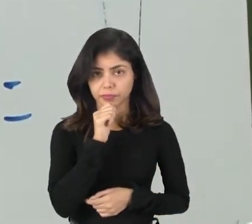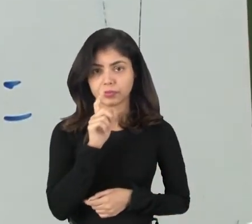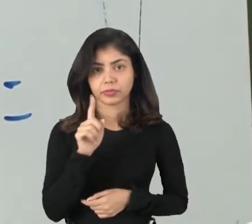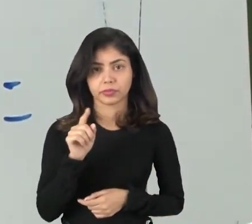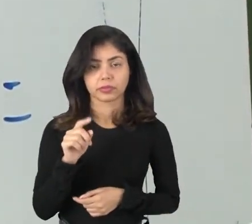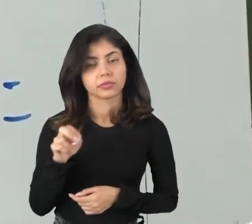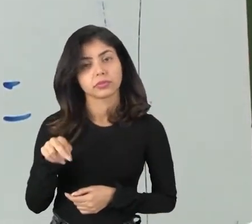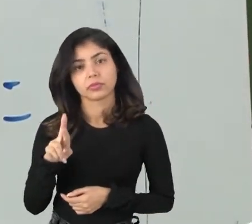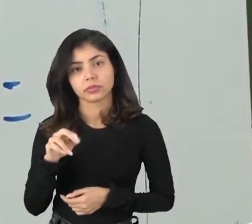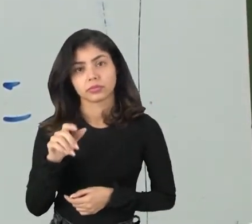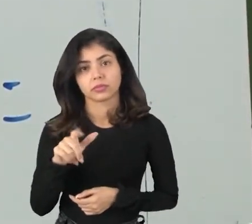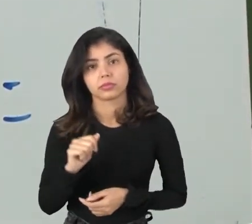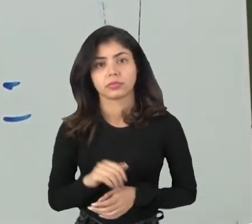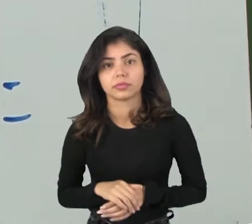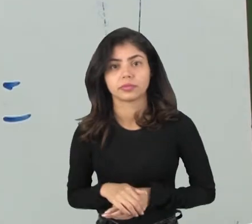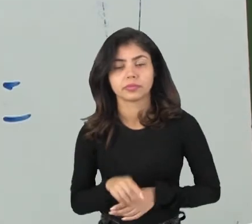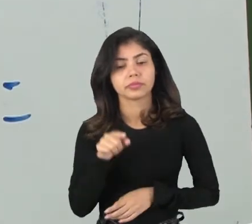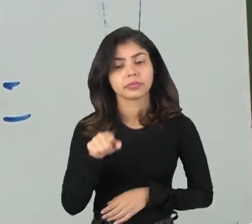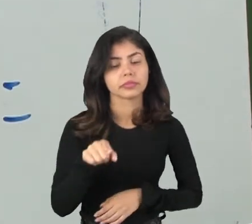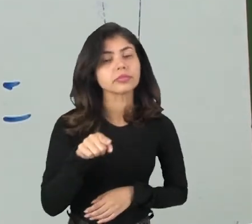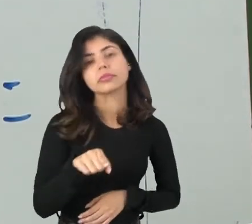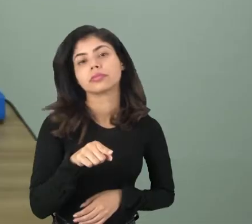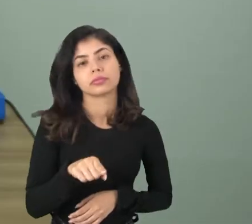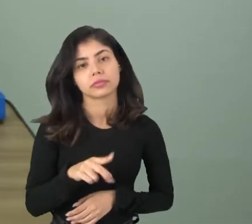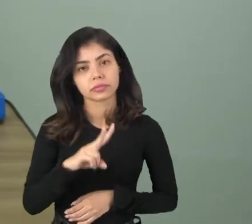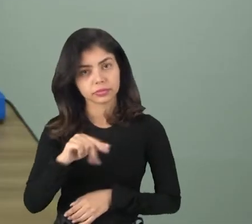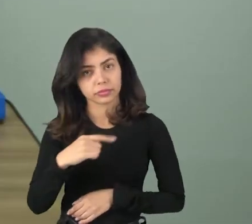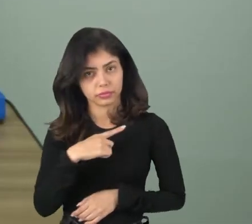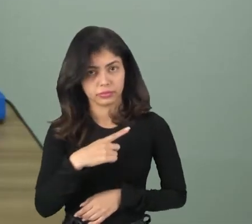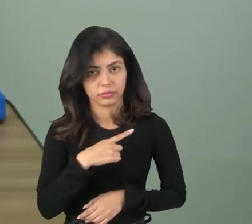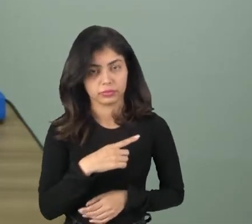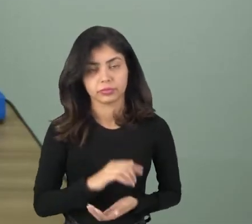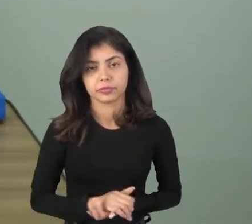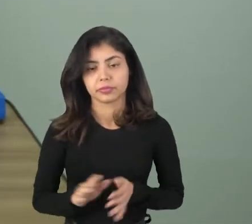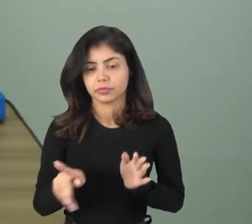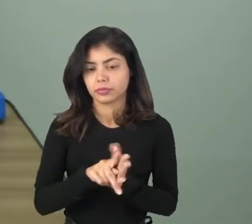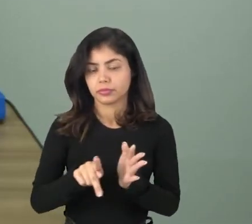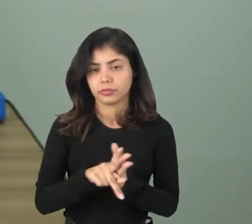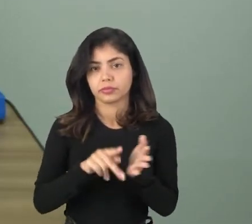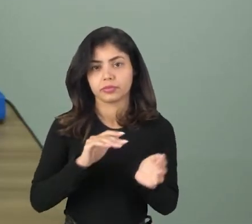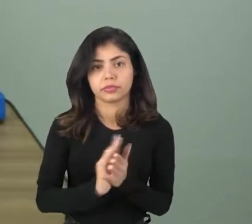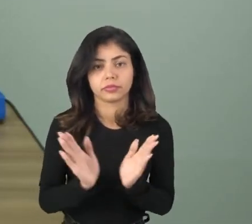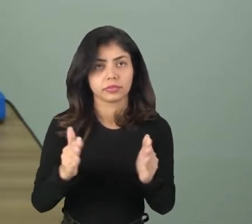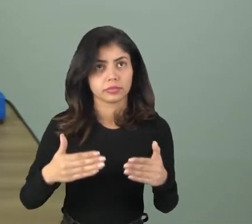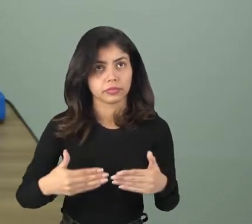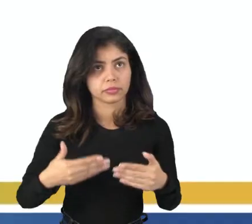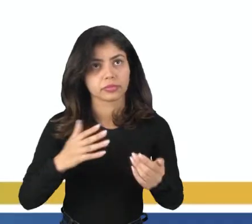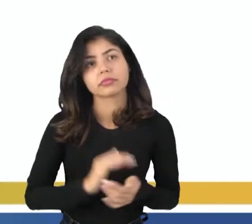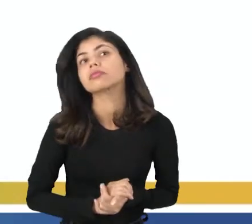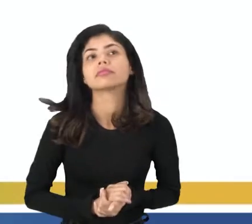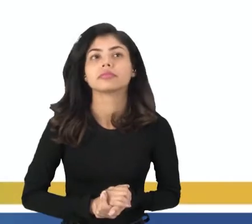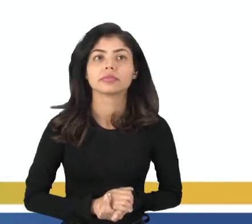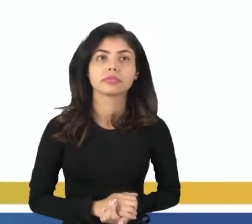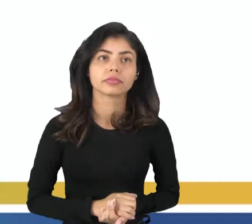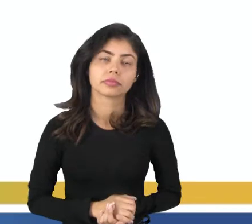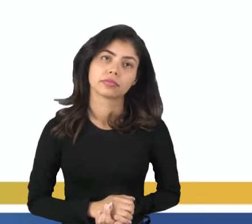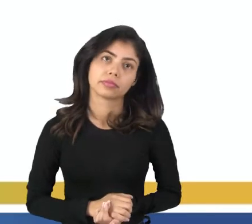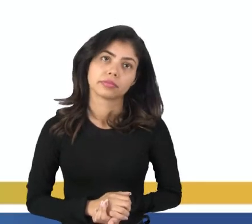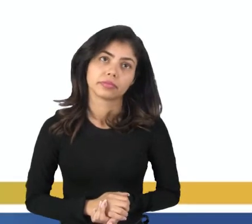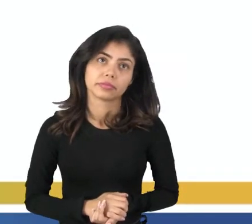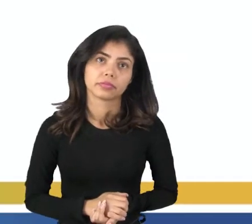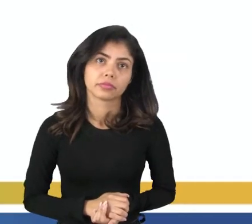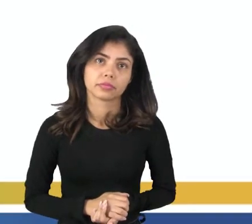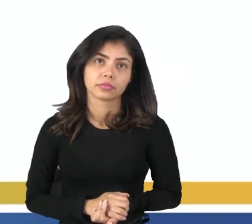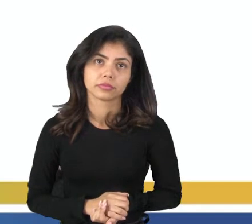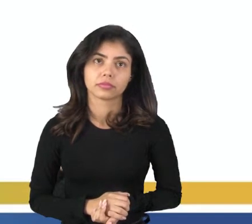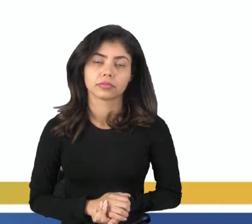natural, certo? Então, aqui nós temos uma propriedade, né, do fechamento, olha só.